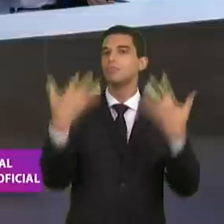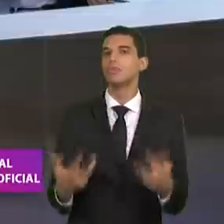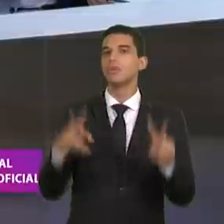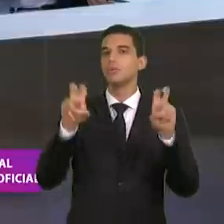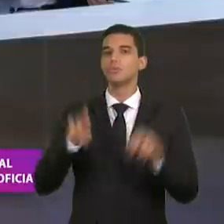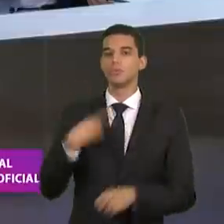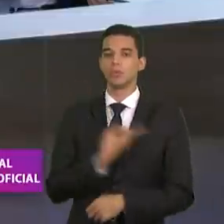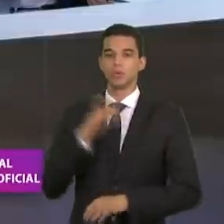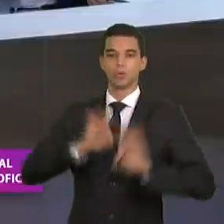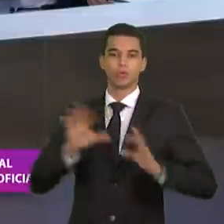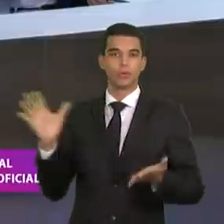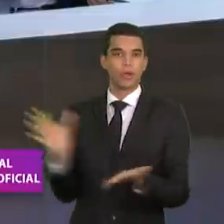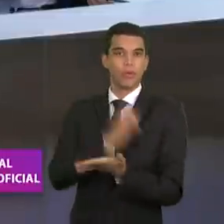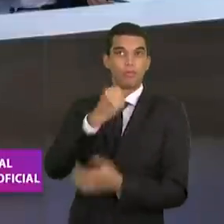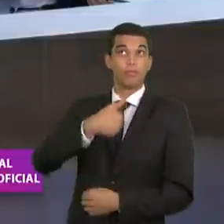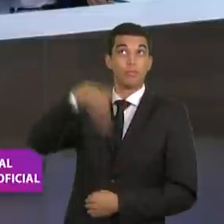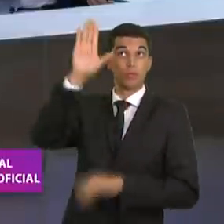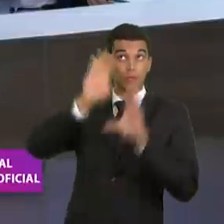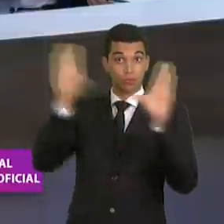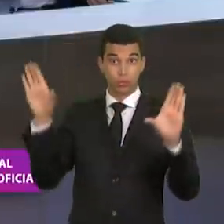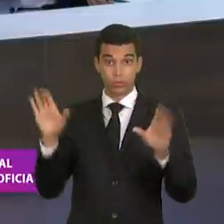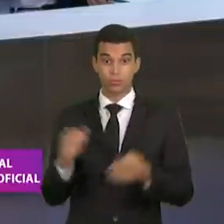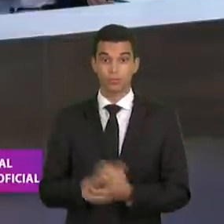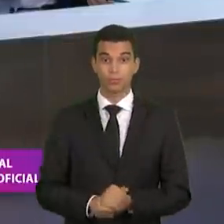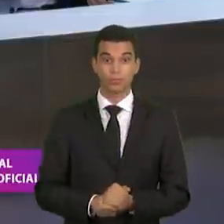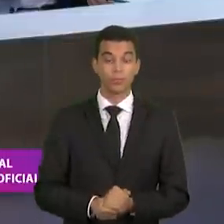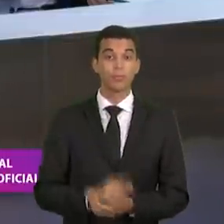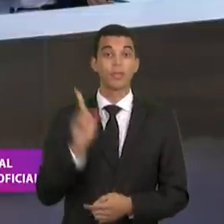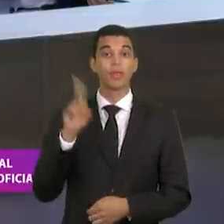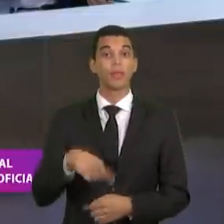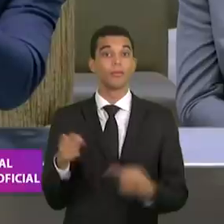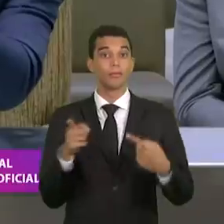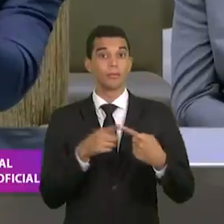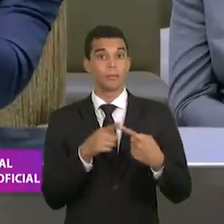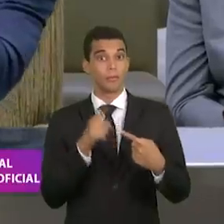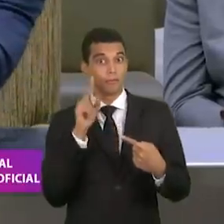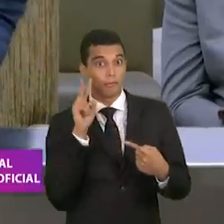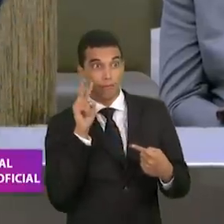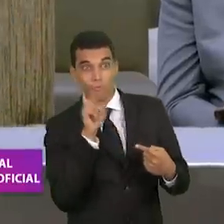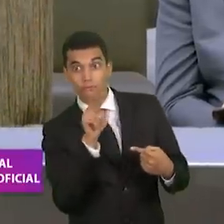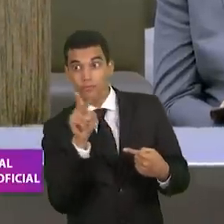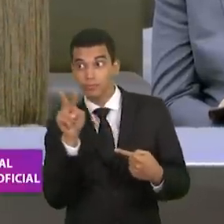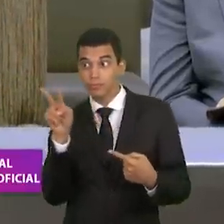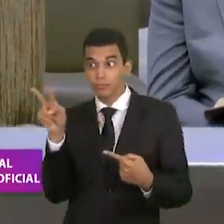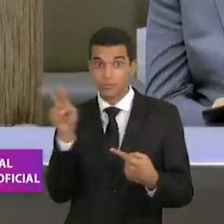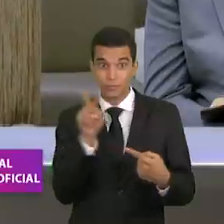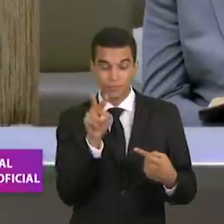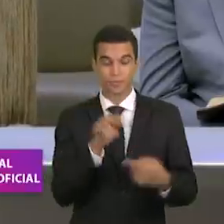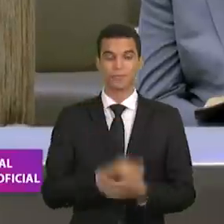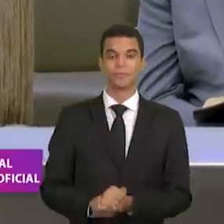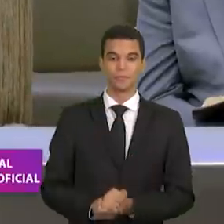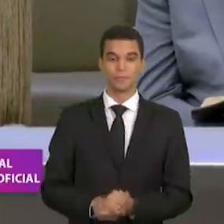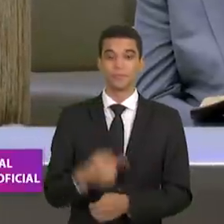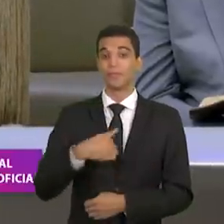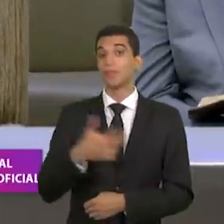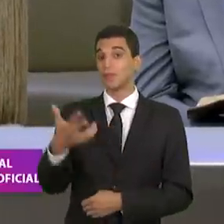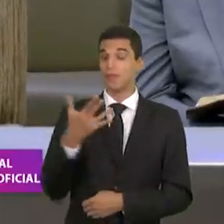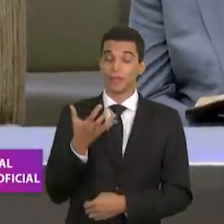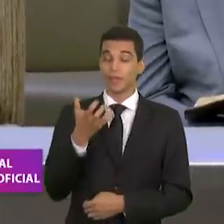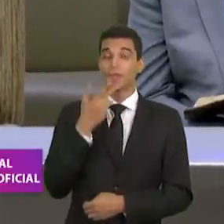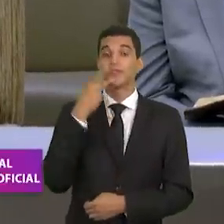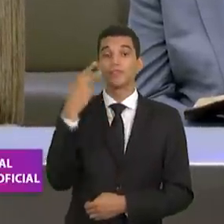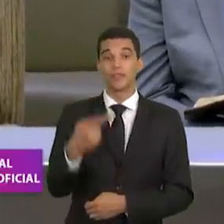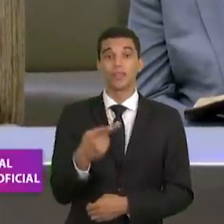preparação para o arrebatamento? Olhai. E eu quero citar pelo menos duas direções para as quais